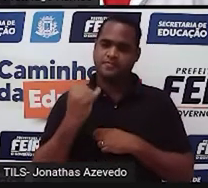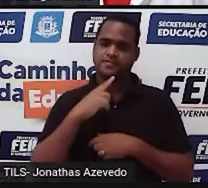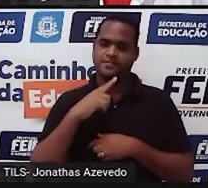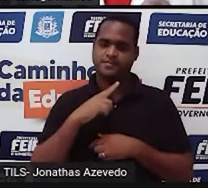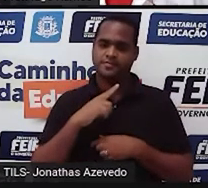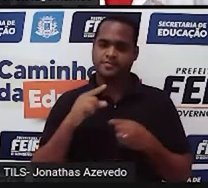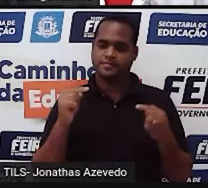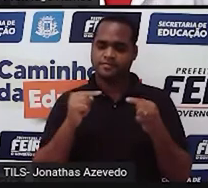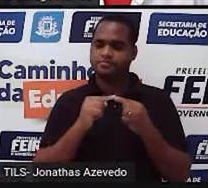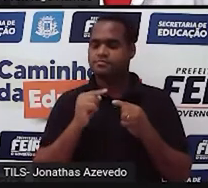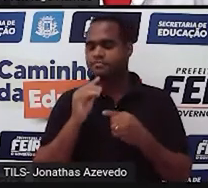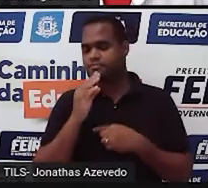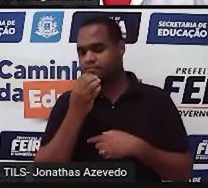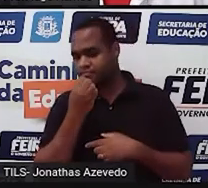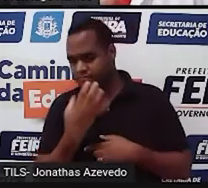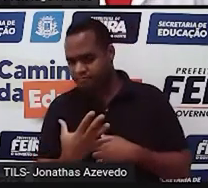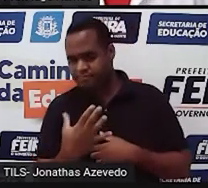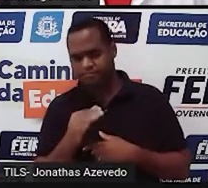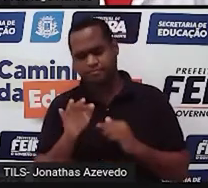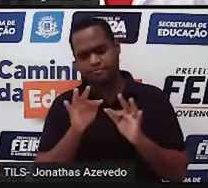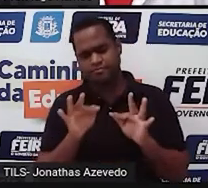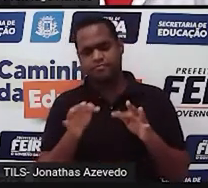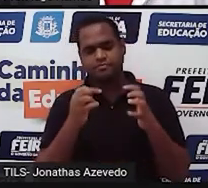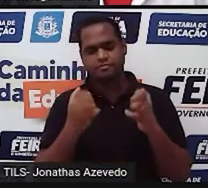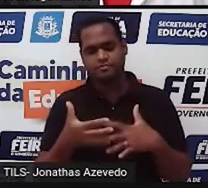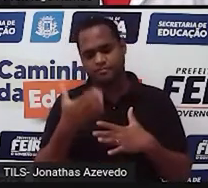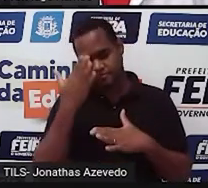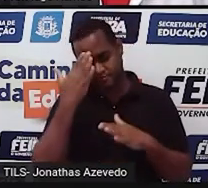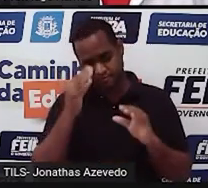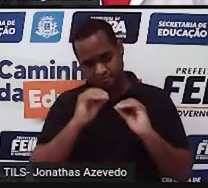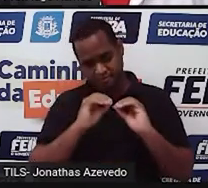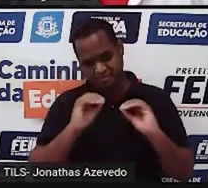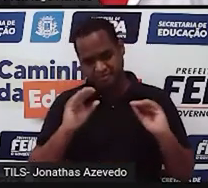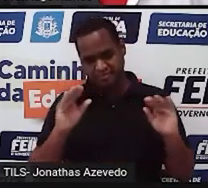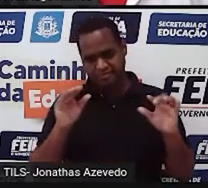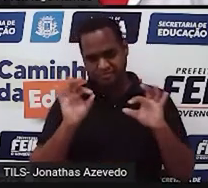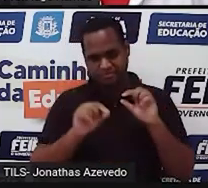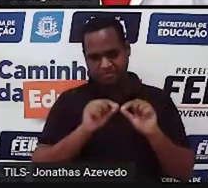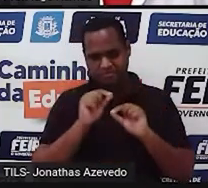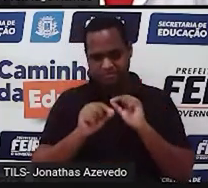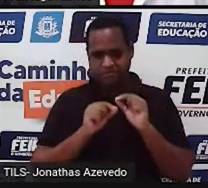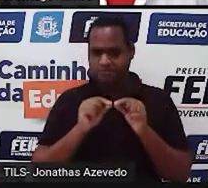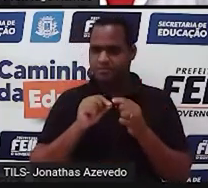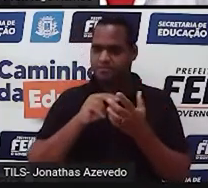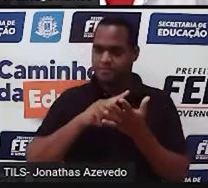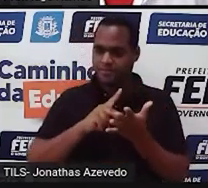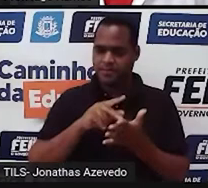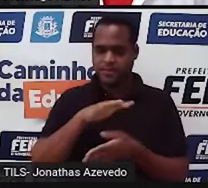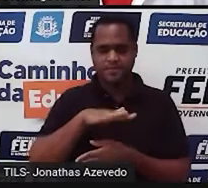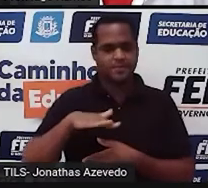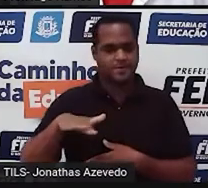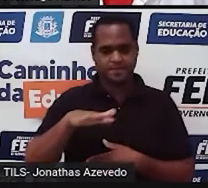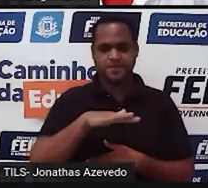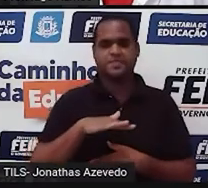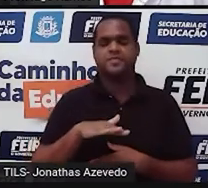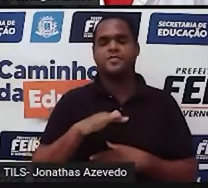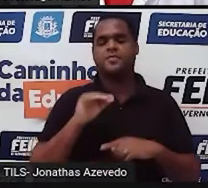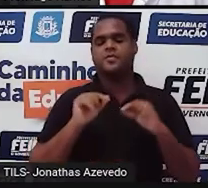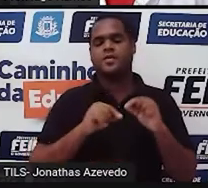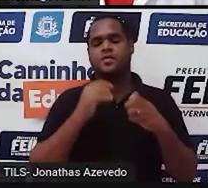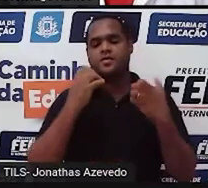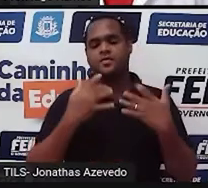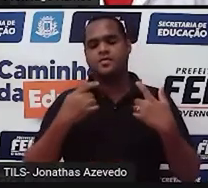geometria e que são básicas né a gente entender geometria principalmente a parte de geometria plana a gente